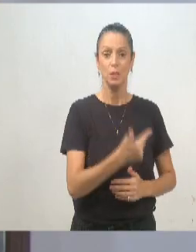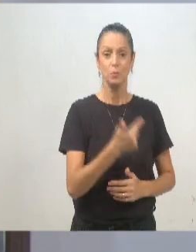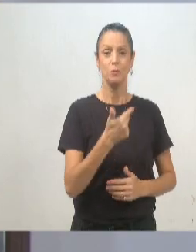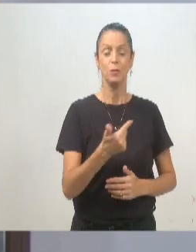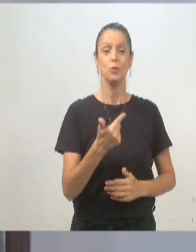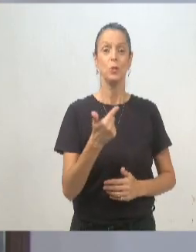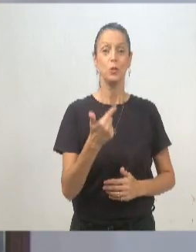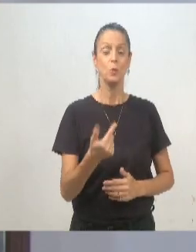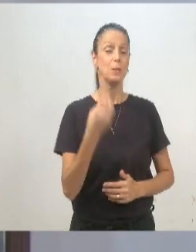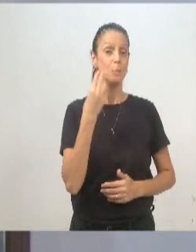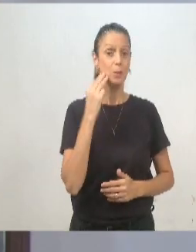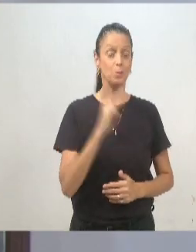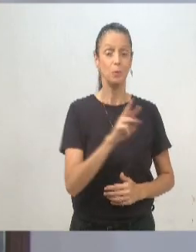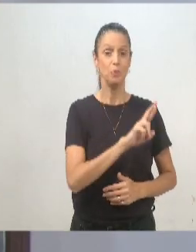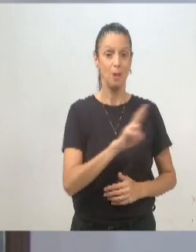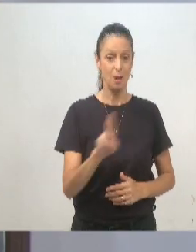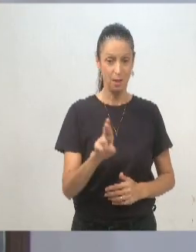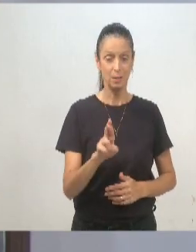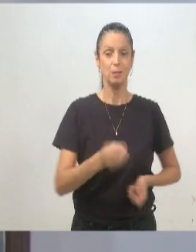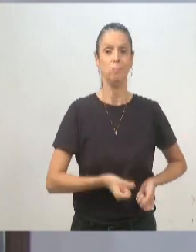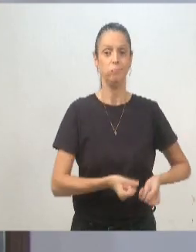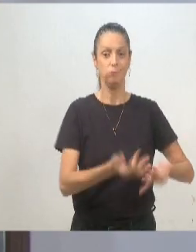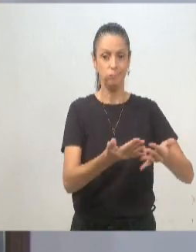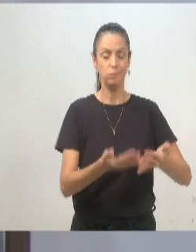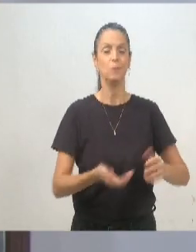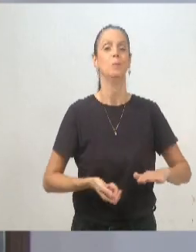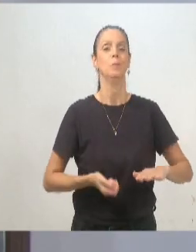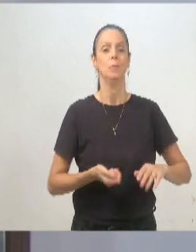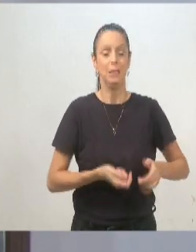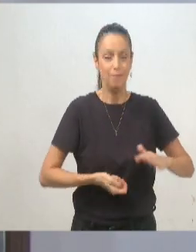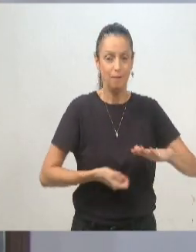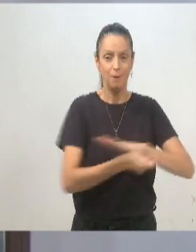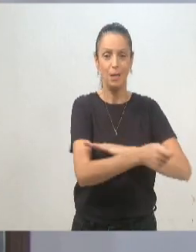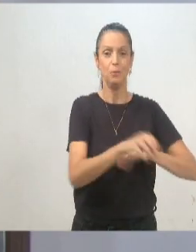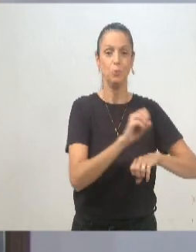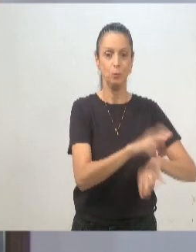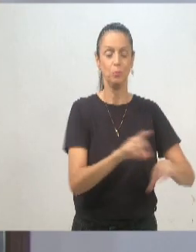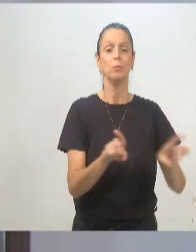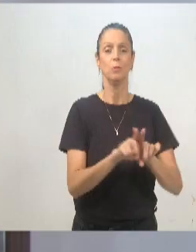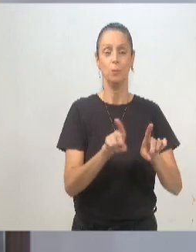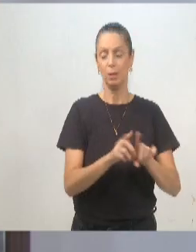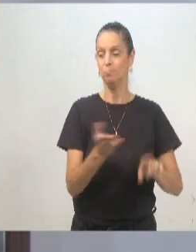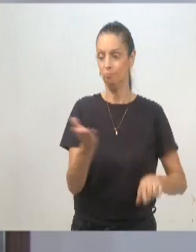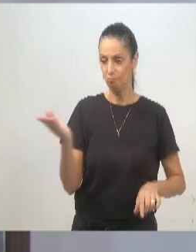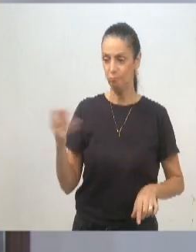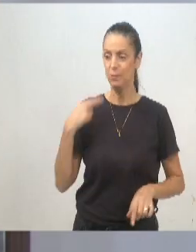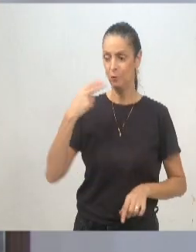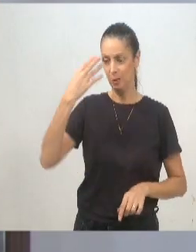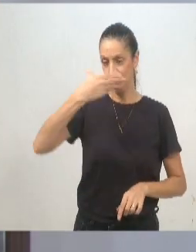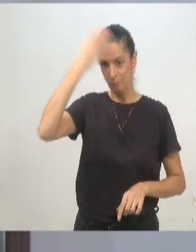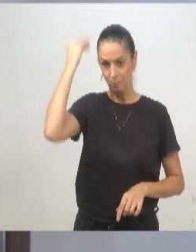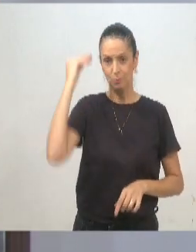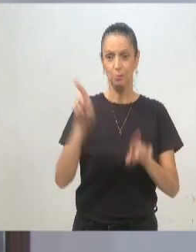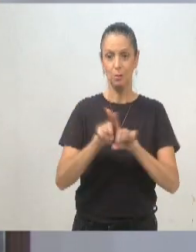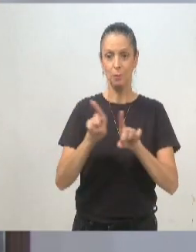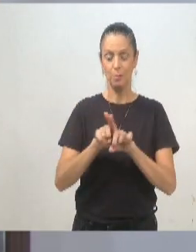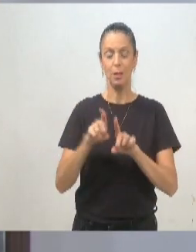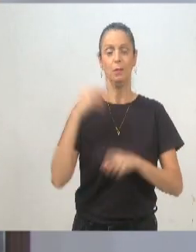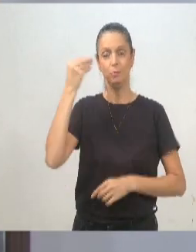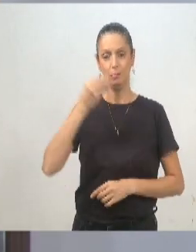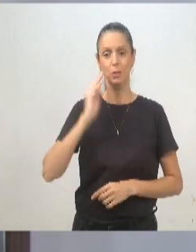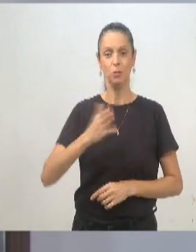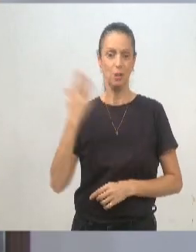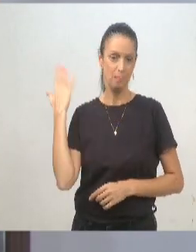222 milhões de reais é o orçamento da Secretaria de Educação, que também é muito conhecido também pela vivência que o